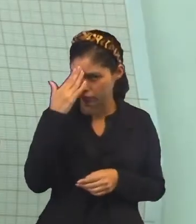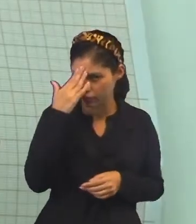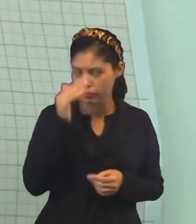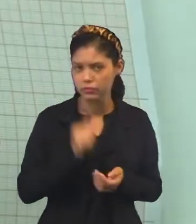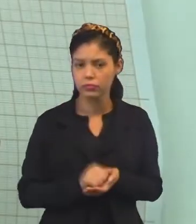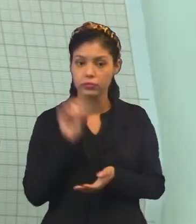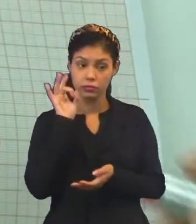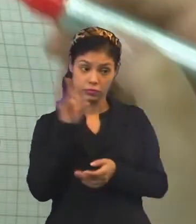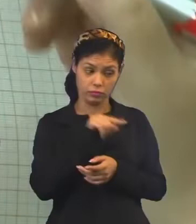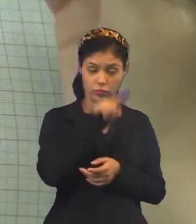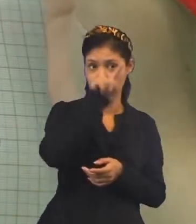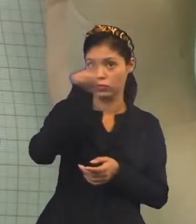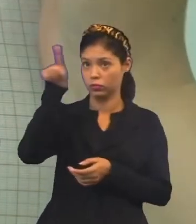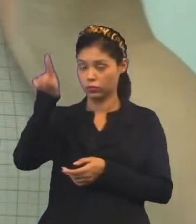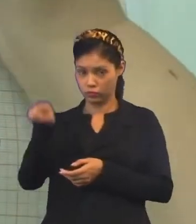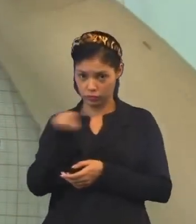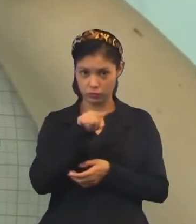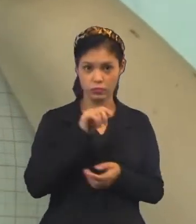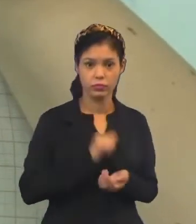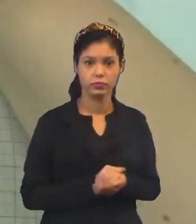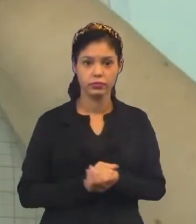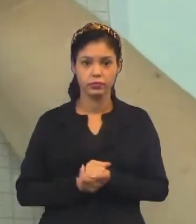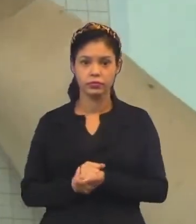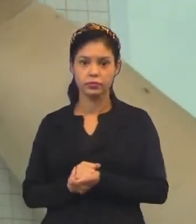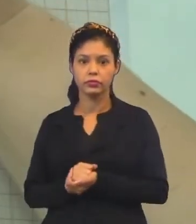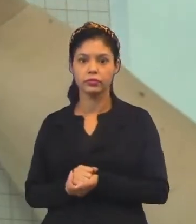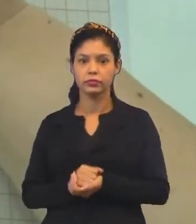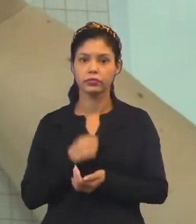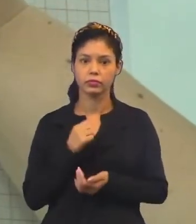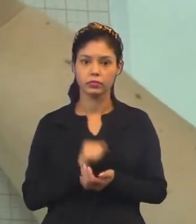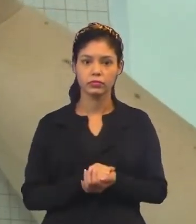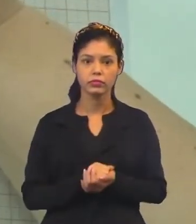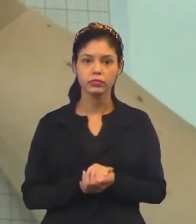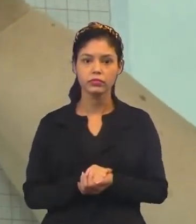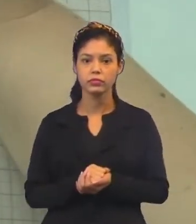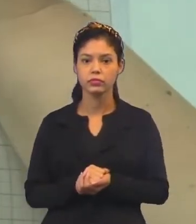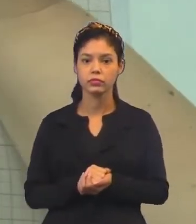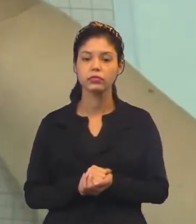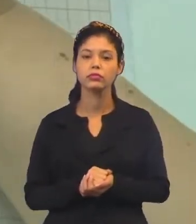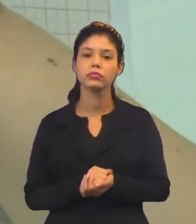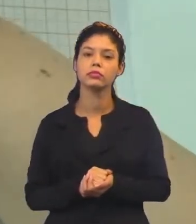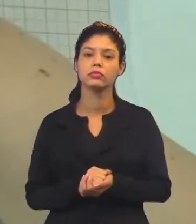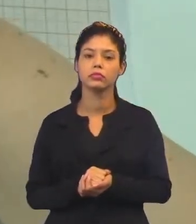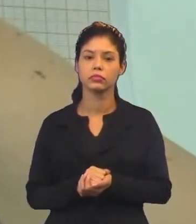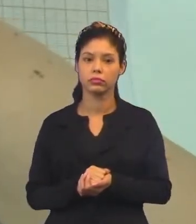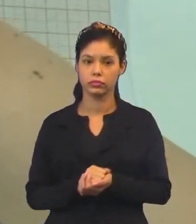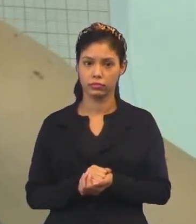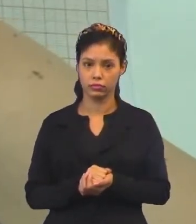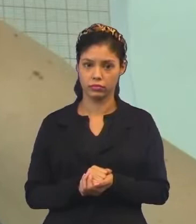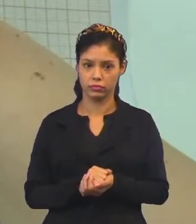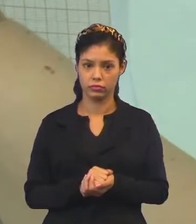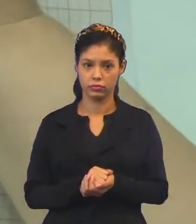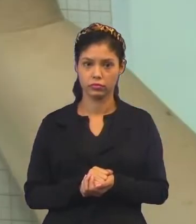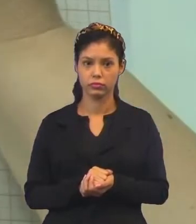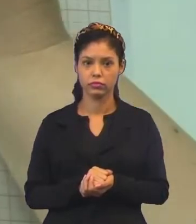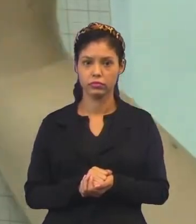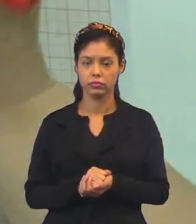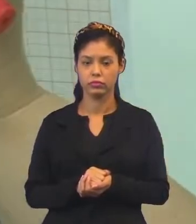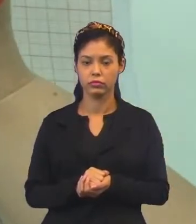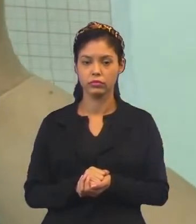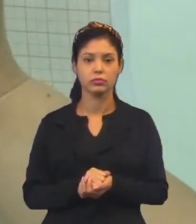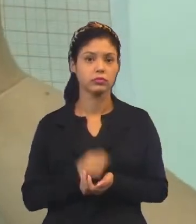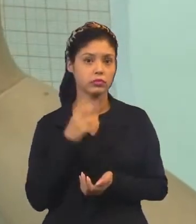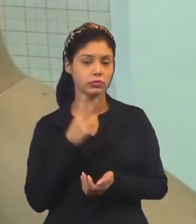entender que é só o contorno, olha só. Então, aqui eu tenho 2 de lados, né? Então, aqui eu vou colocar o número porque a figura